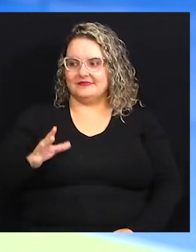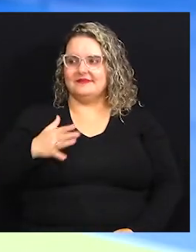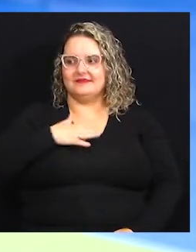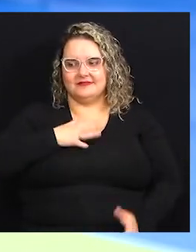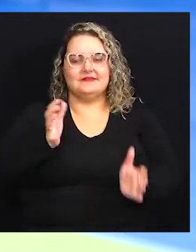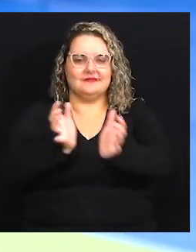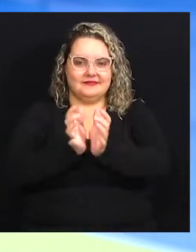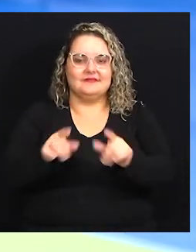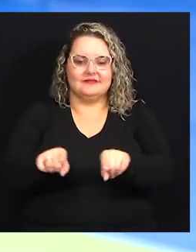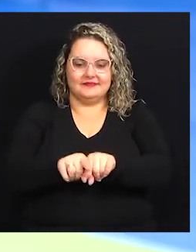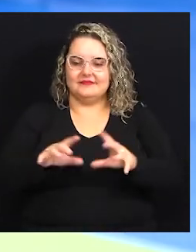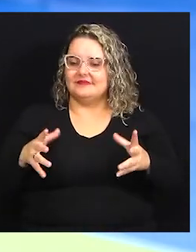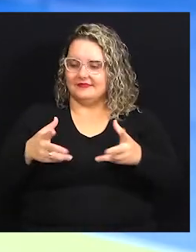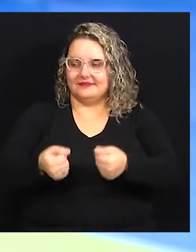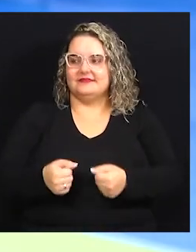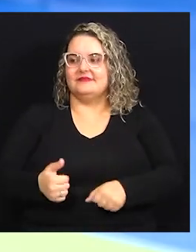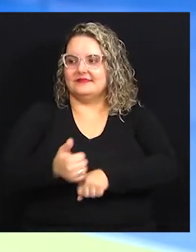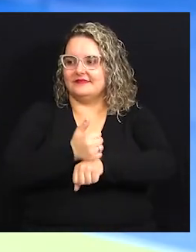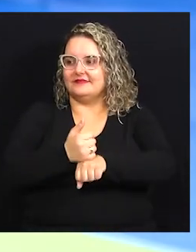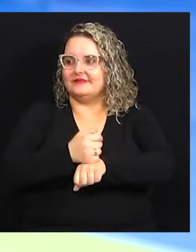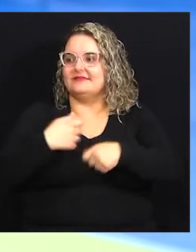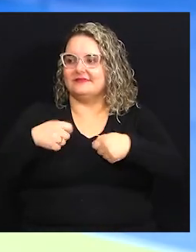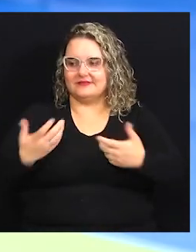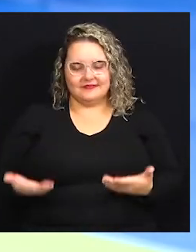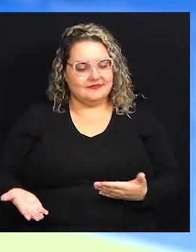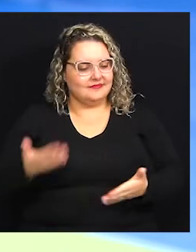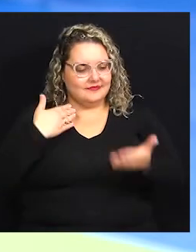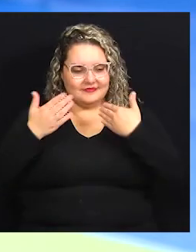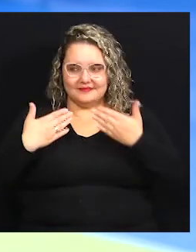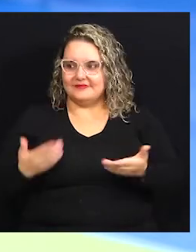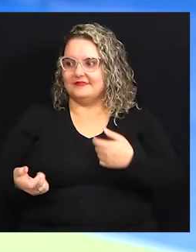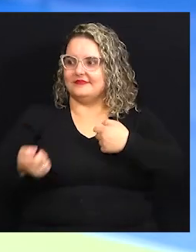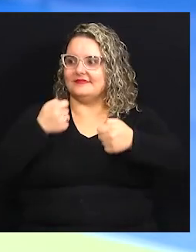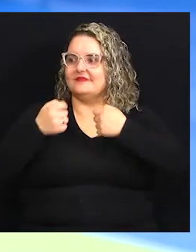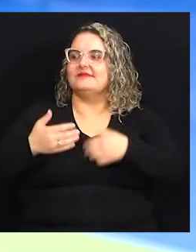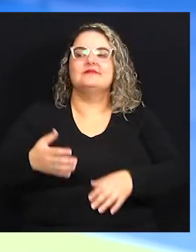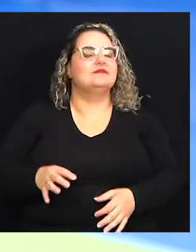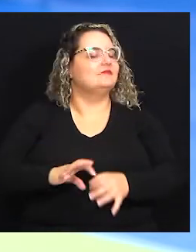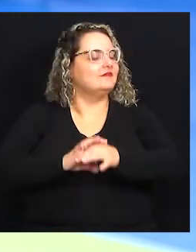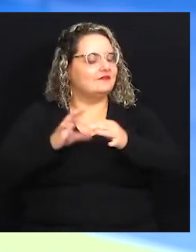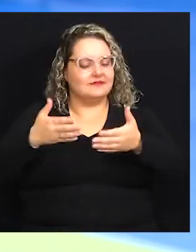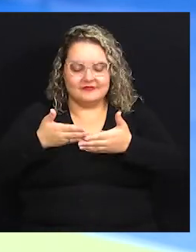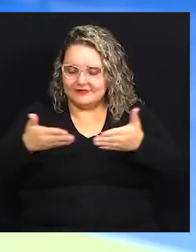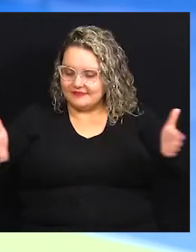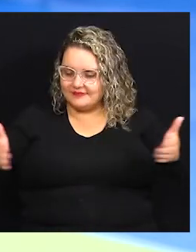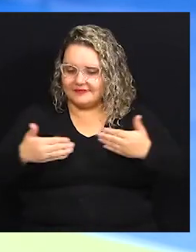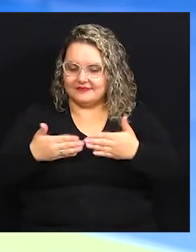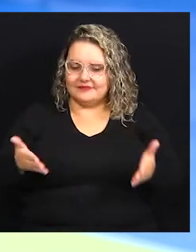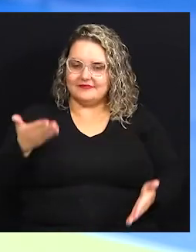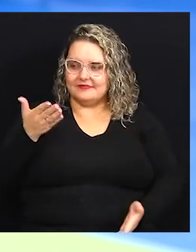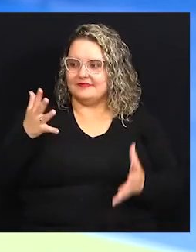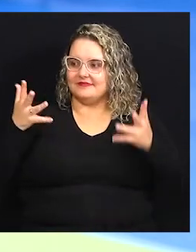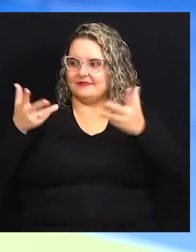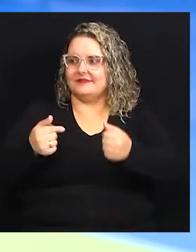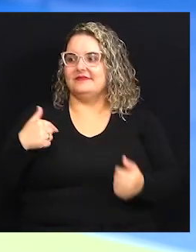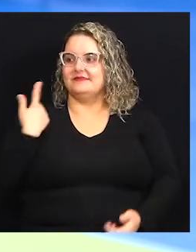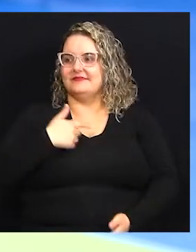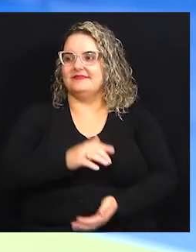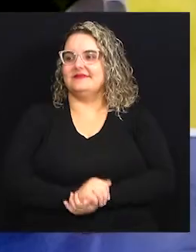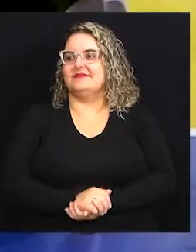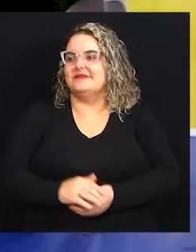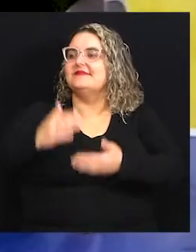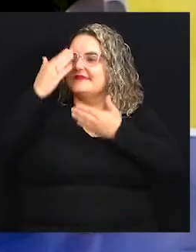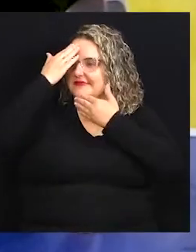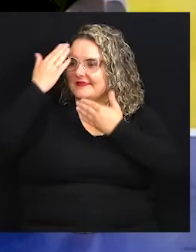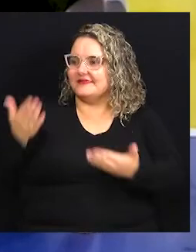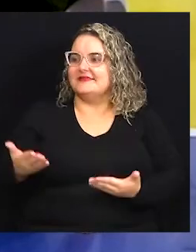só eu, como toda a minha equipe, tá? A atleta também, que você precisar, gostaria de fazer uma entrevista com o atleta. As portas estão abertas para todos nós